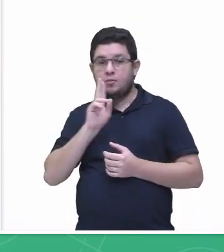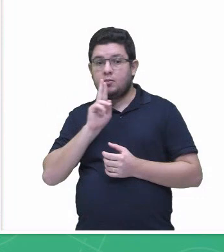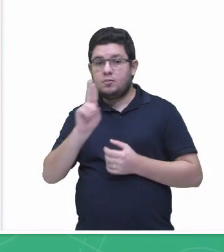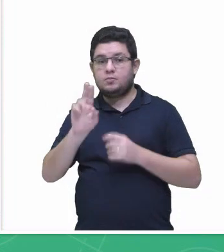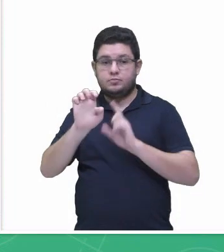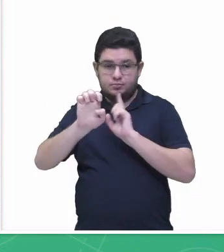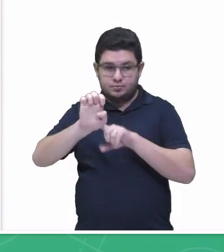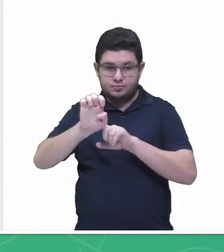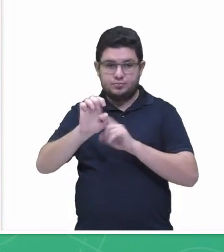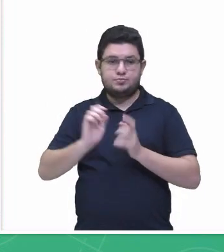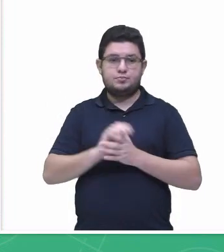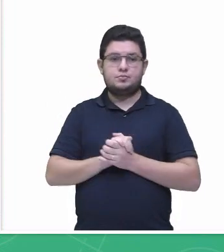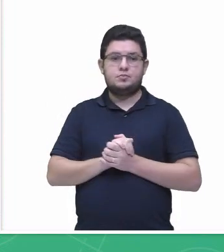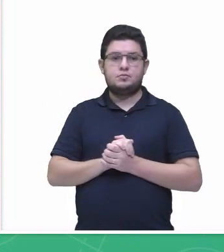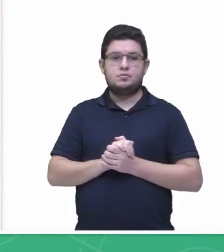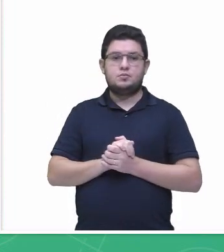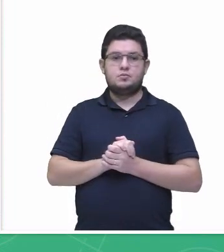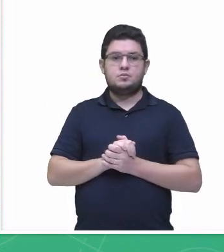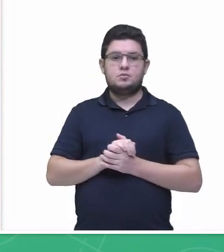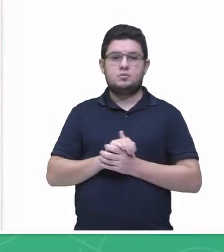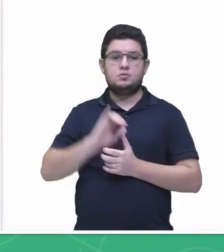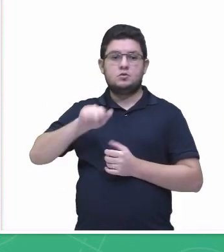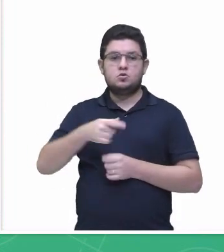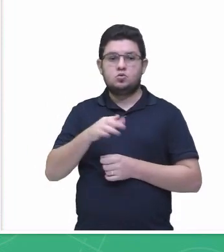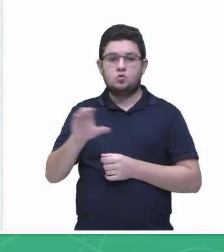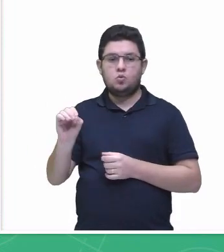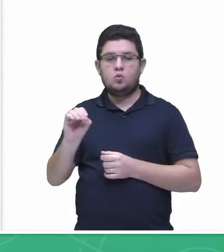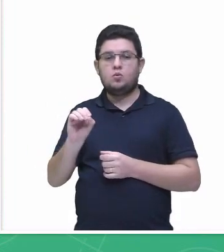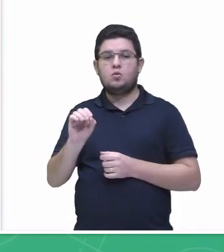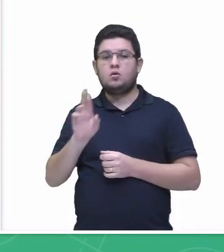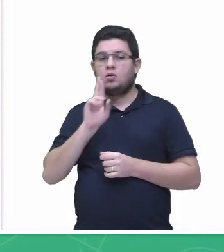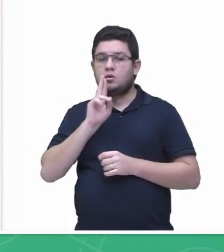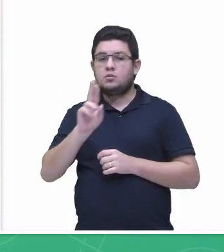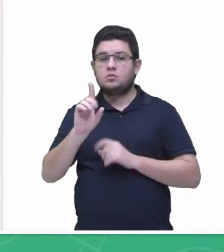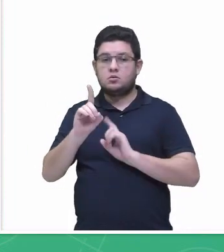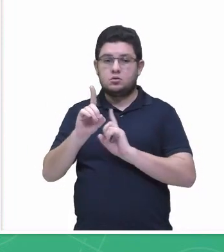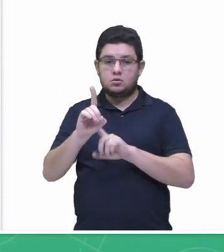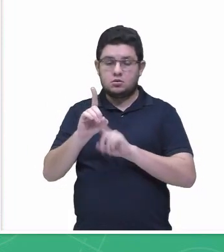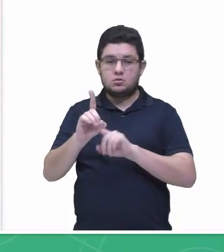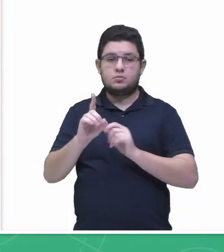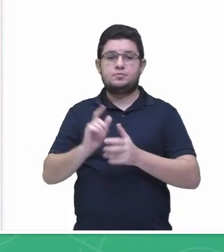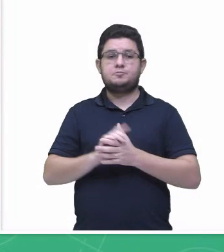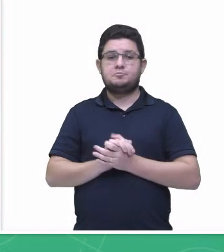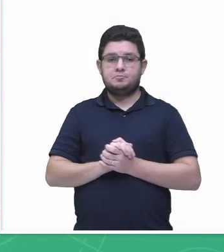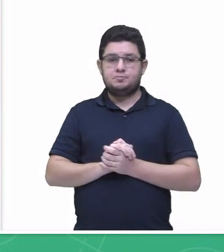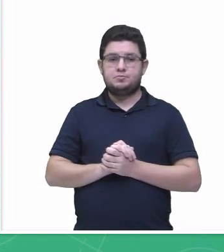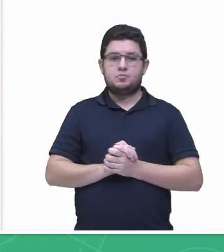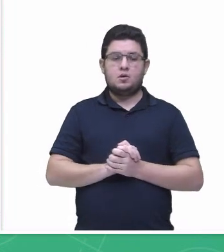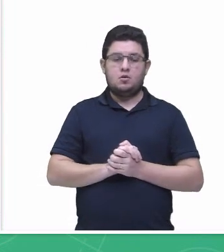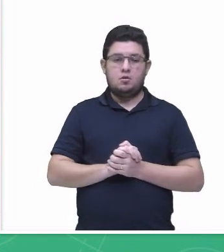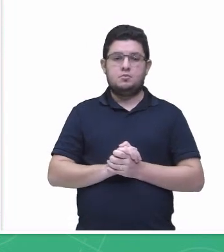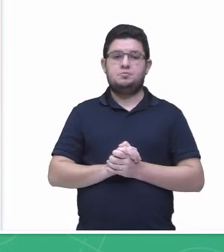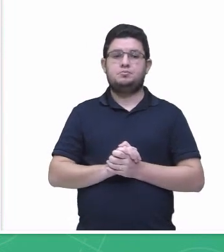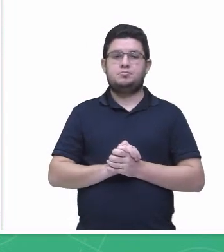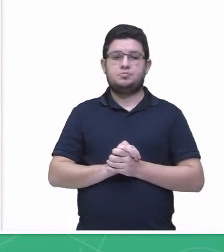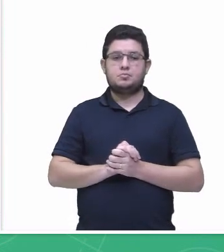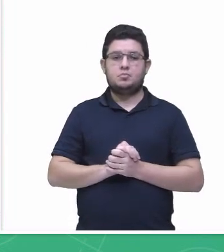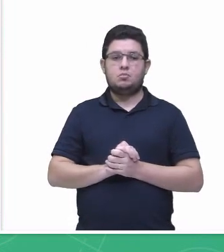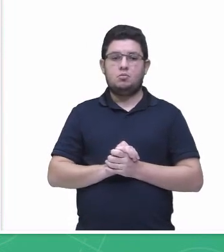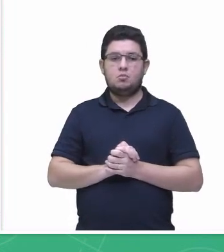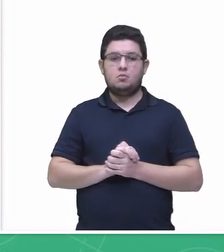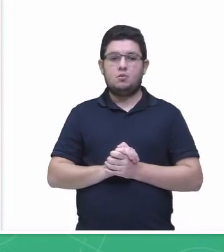questão. Vamos ver se nós temos um outro participante aqui. João Correia colocou letra D como resposta para esta questão.